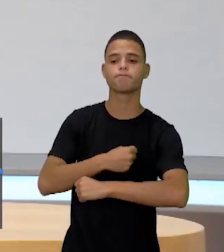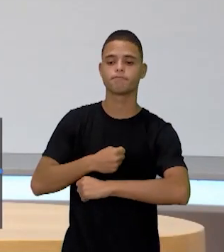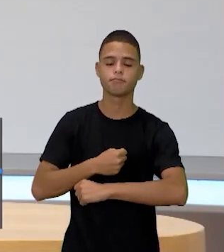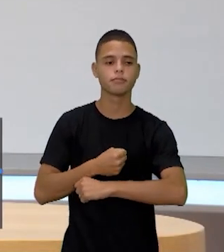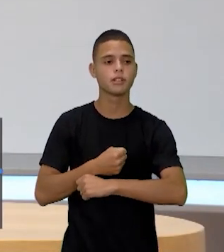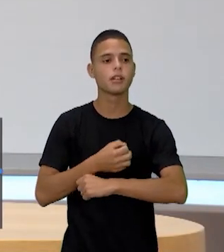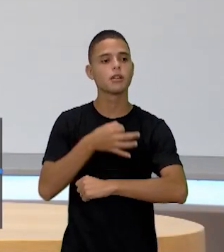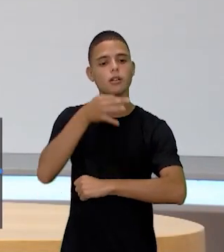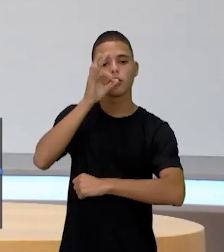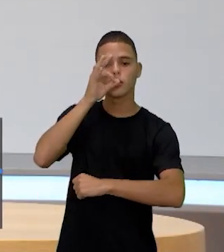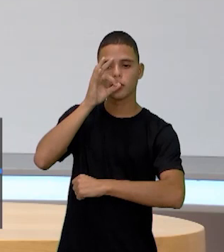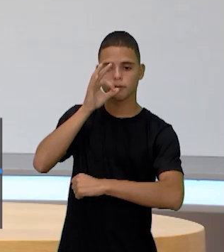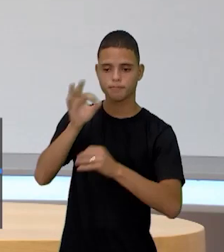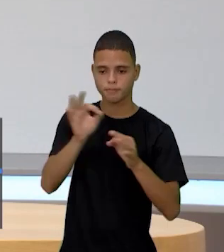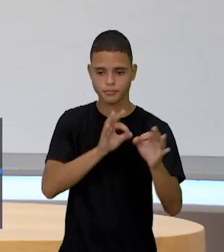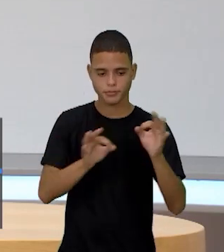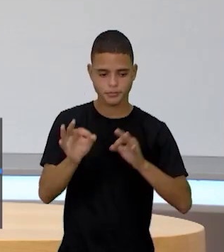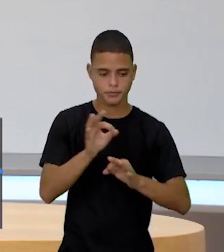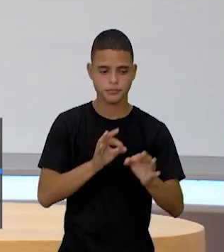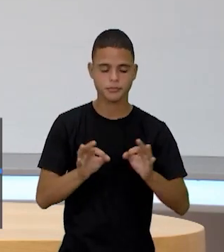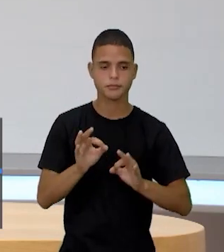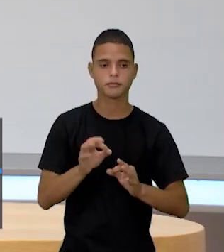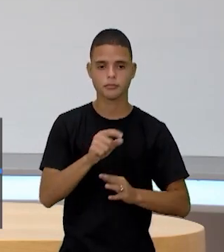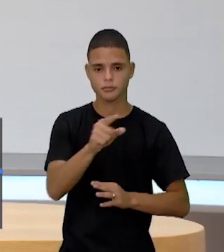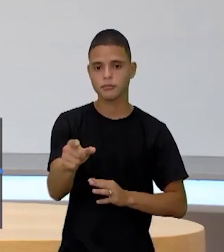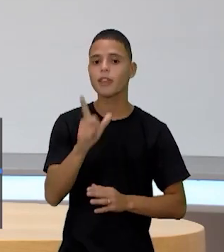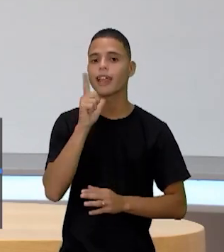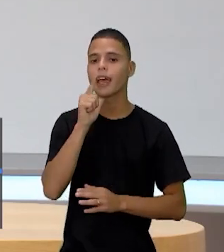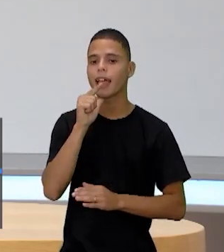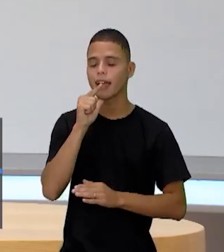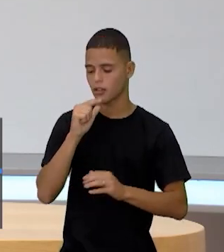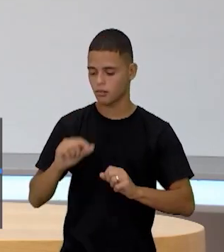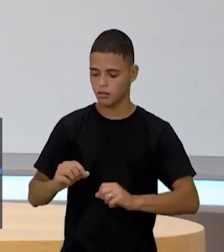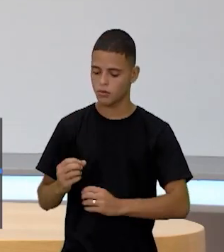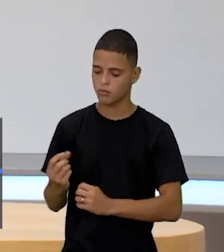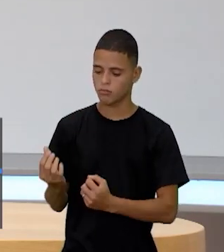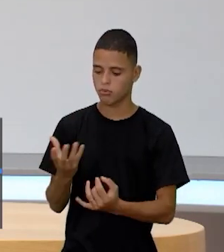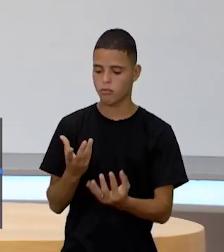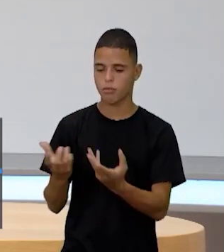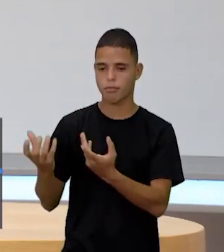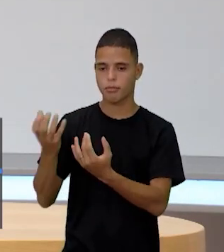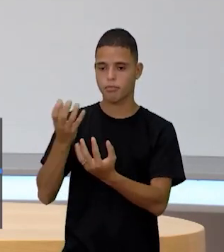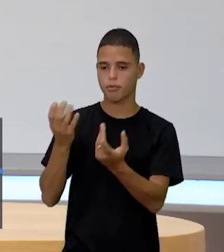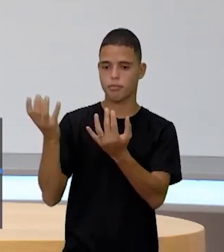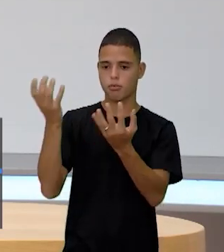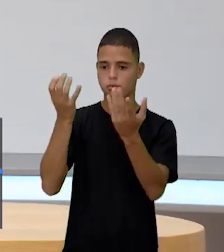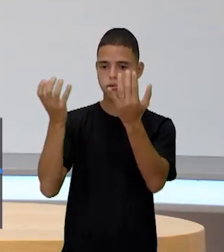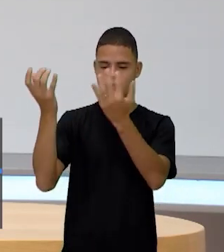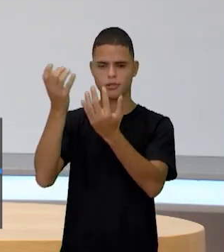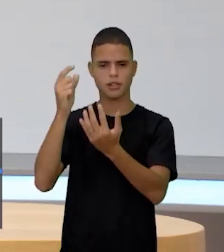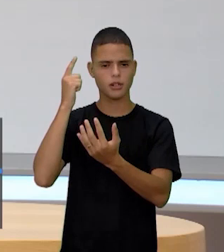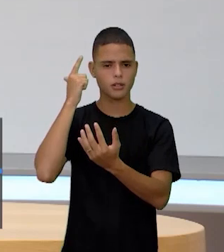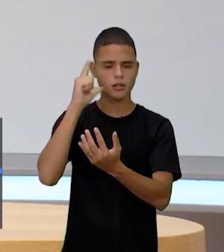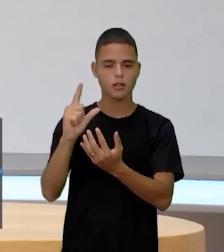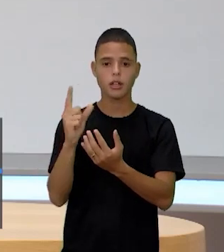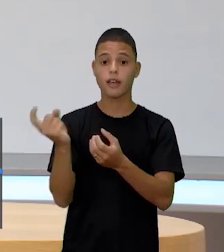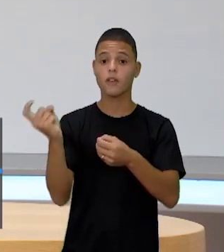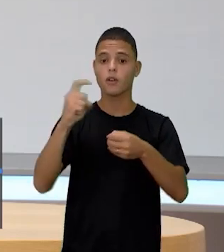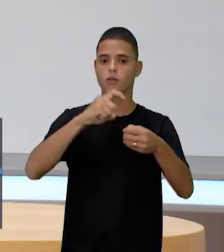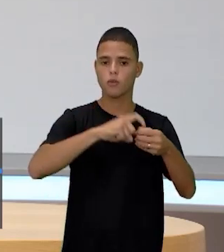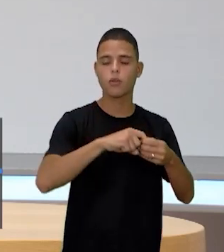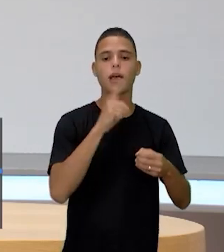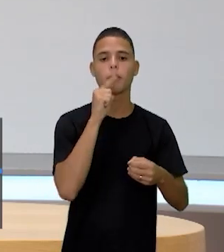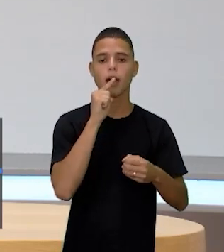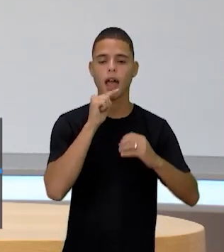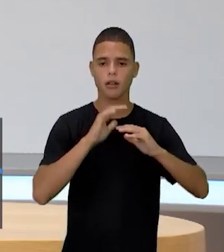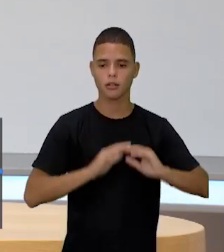sua água evapora. Você consegue voltar essa água para o estado líquido antes da